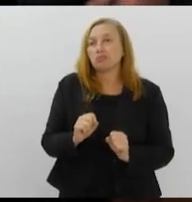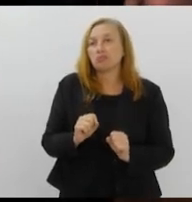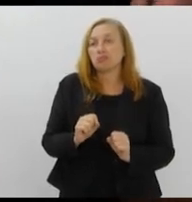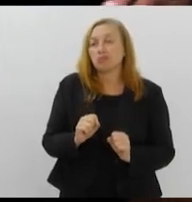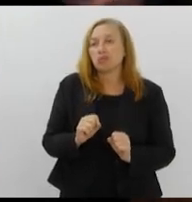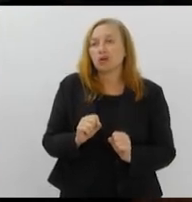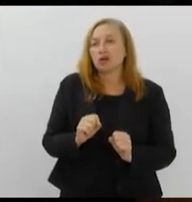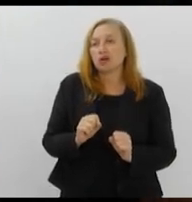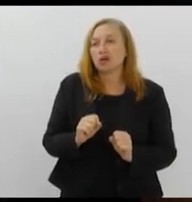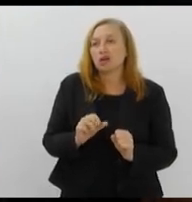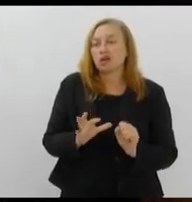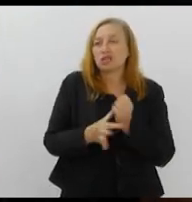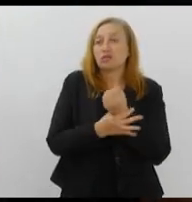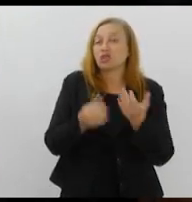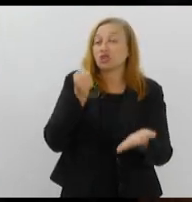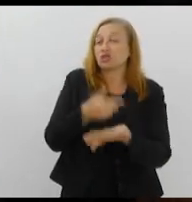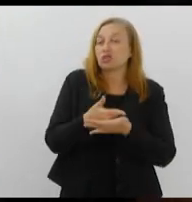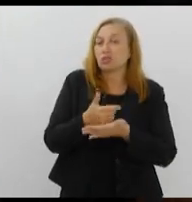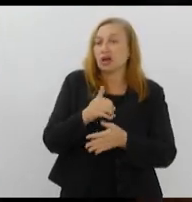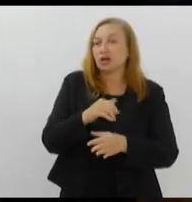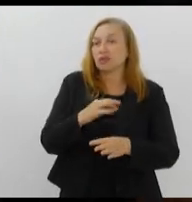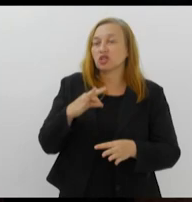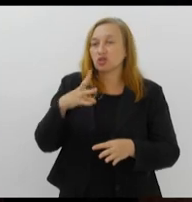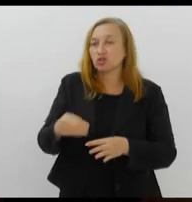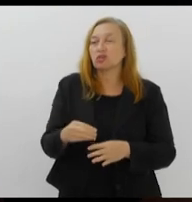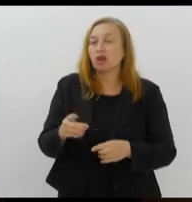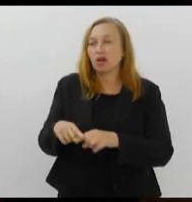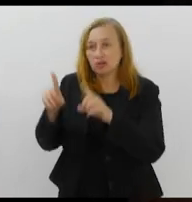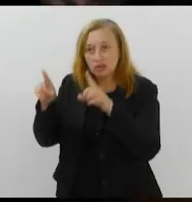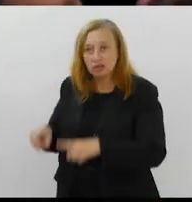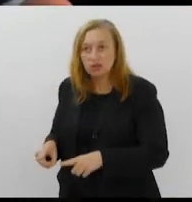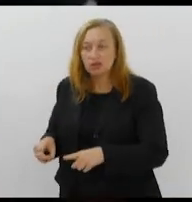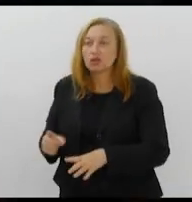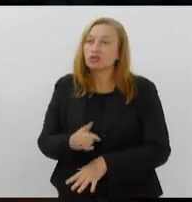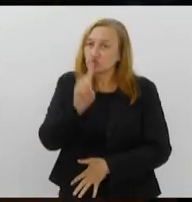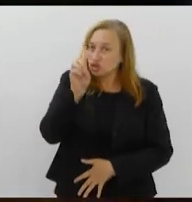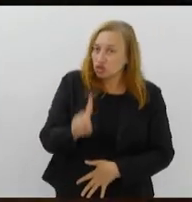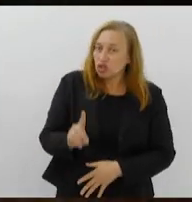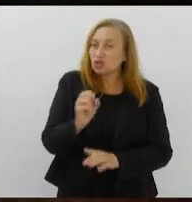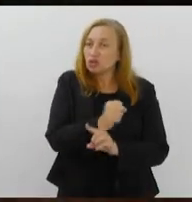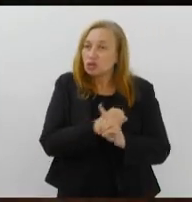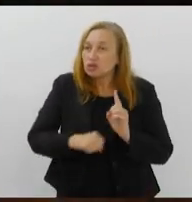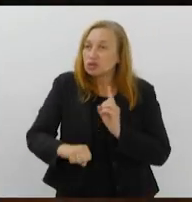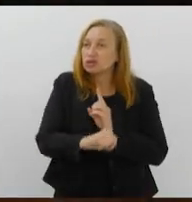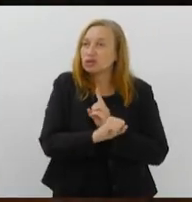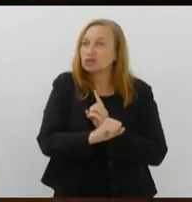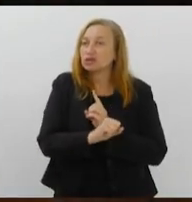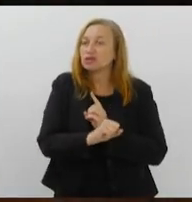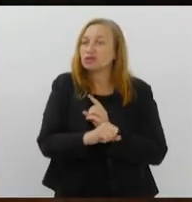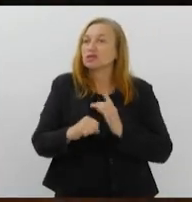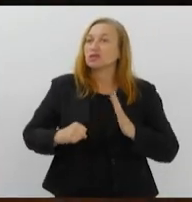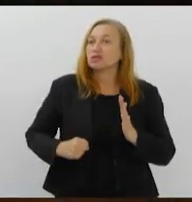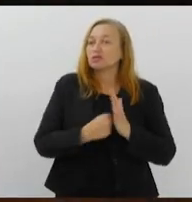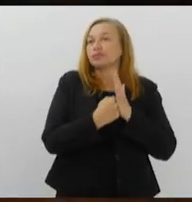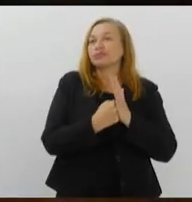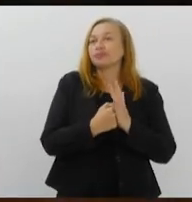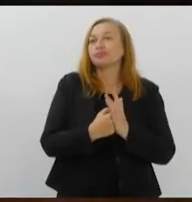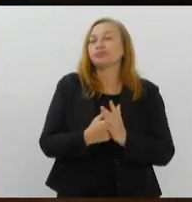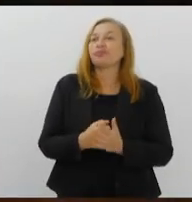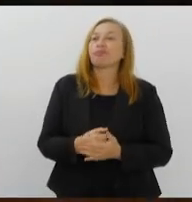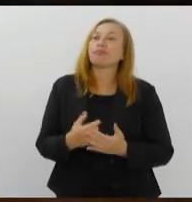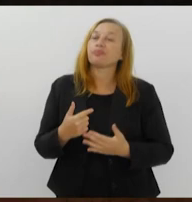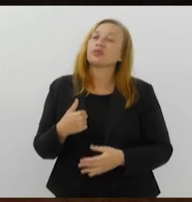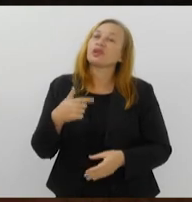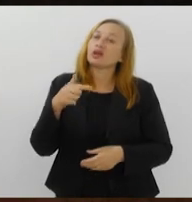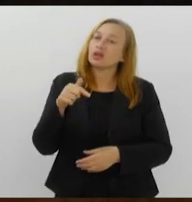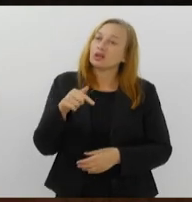de todos os pagamentos. E, obviamente, é o servidor, são os direitos sociais que são diretamente impactados. A gente